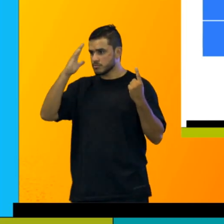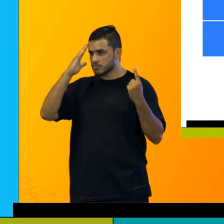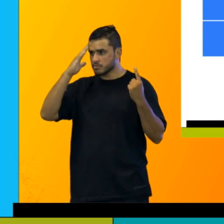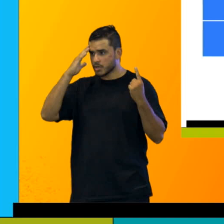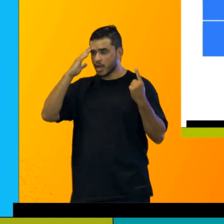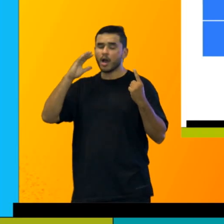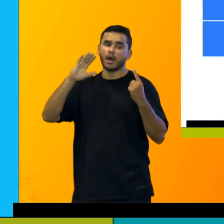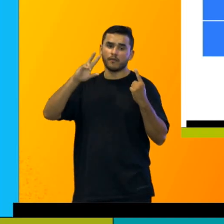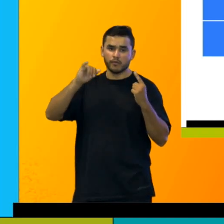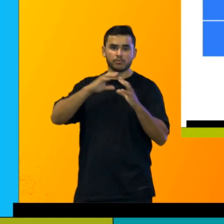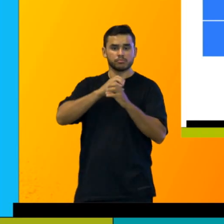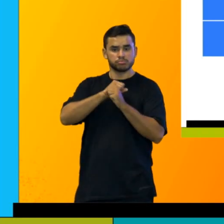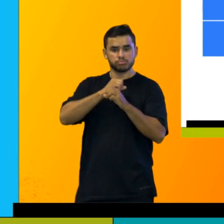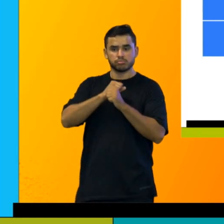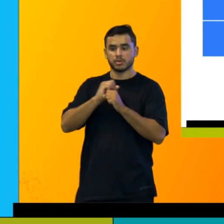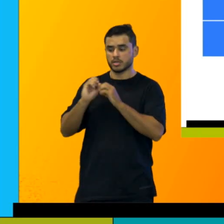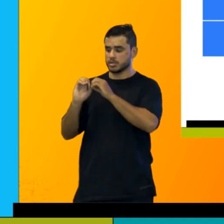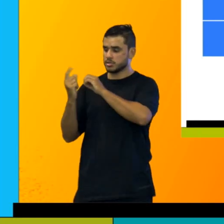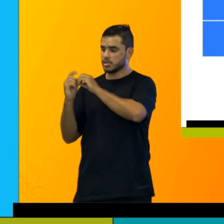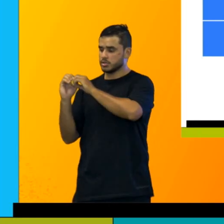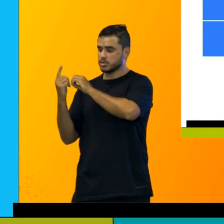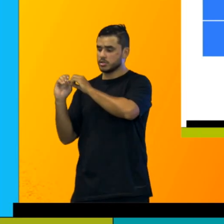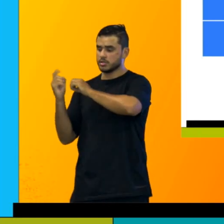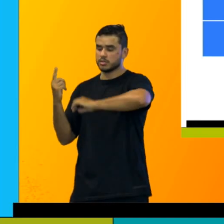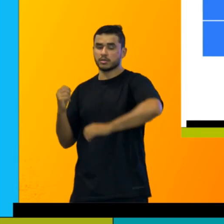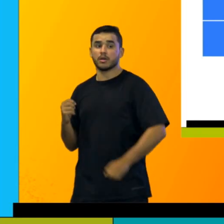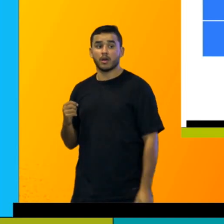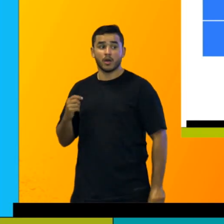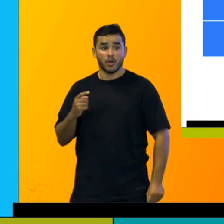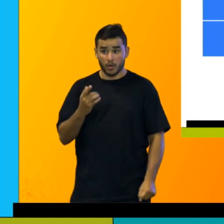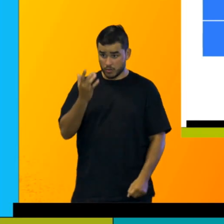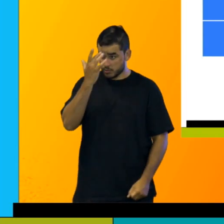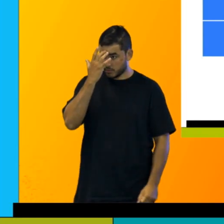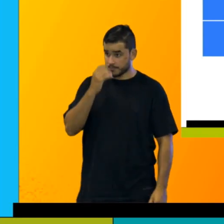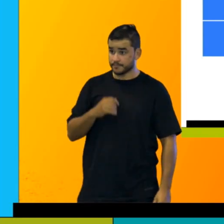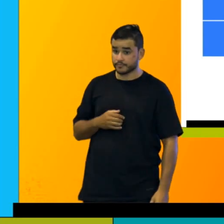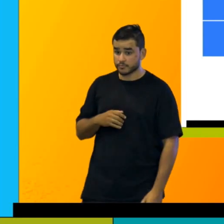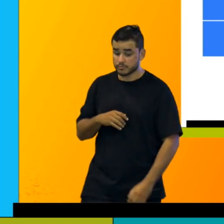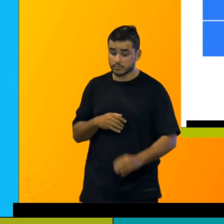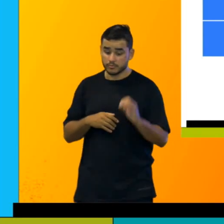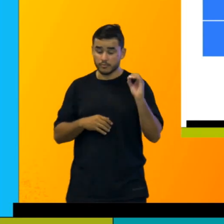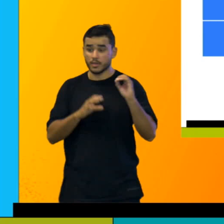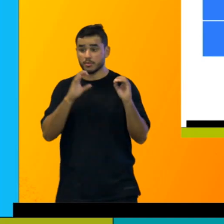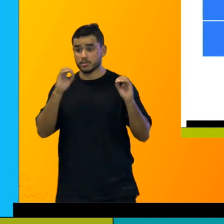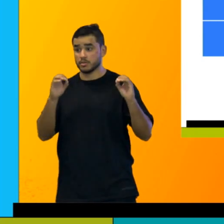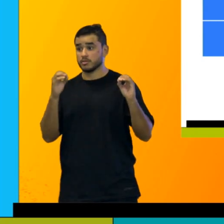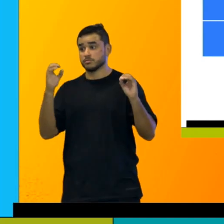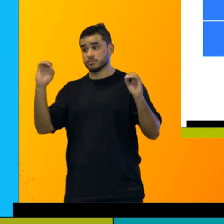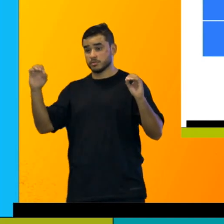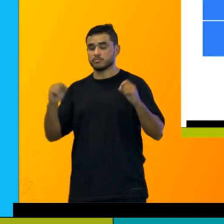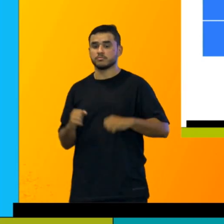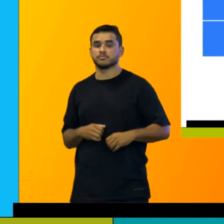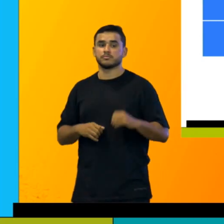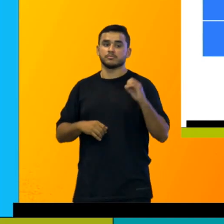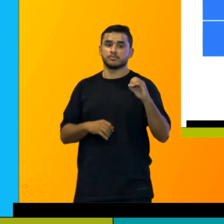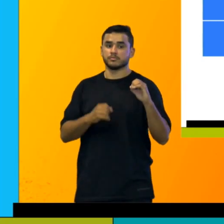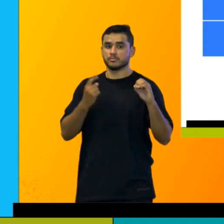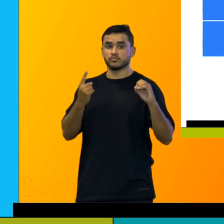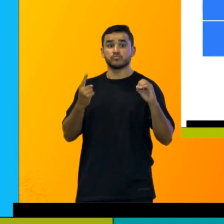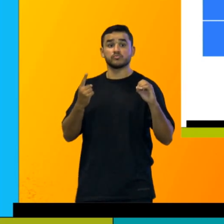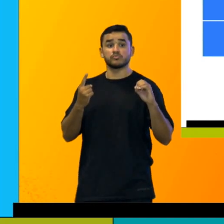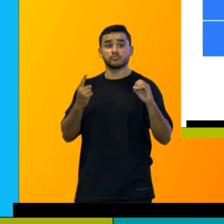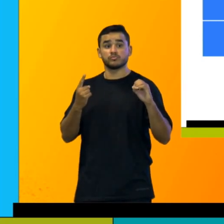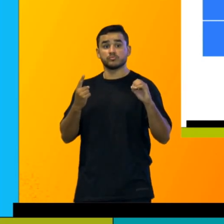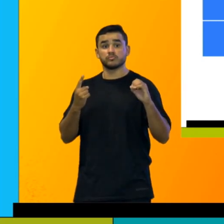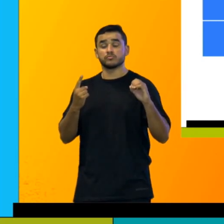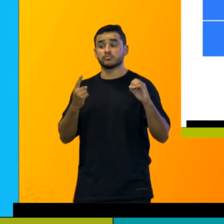você vai contando no binário. Então, no binário, grava isso, ó. 0 mais 0 é 0. 0 mais 1,